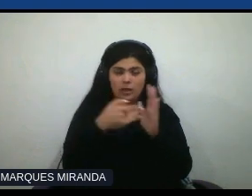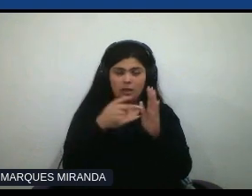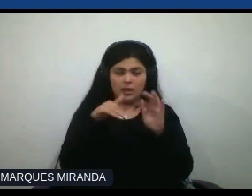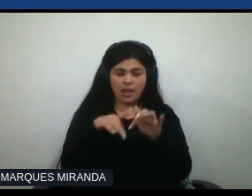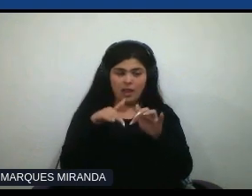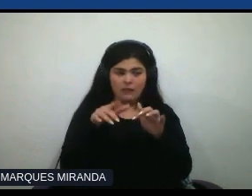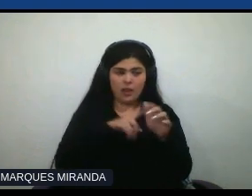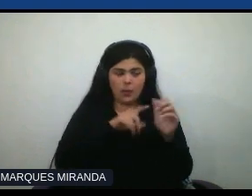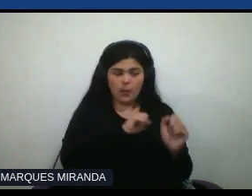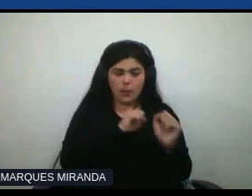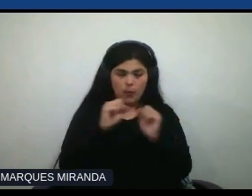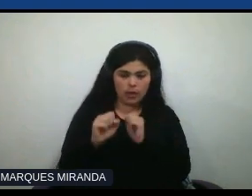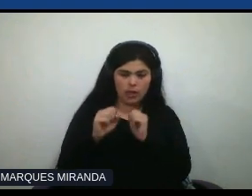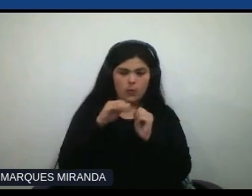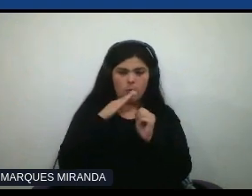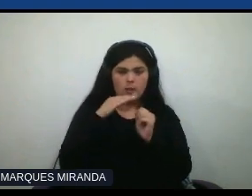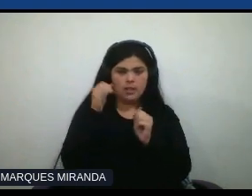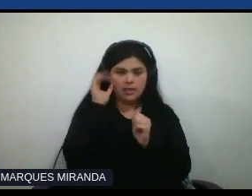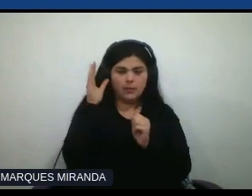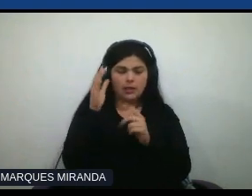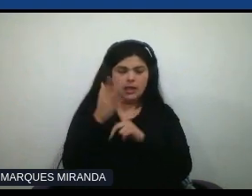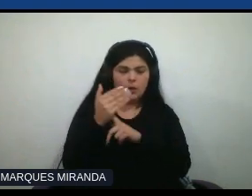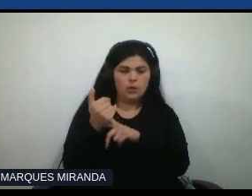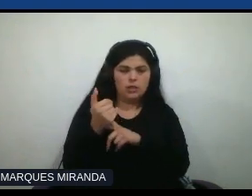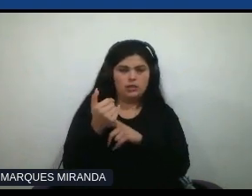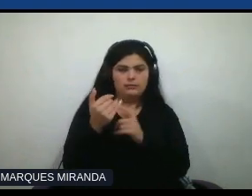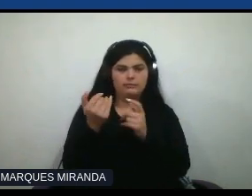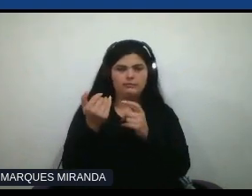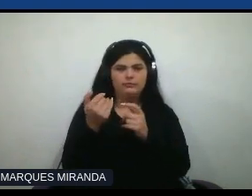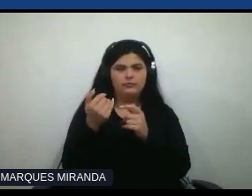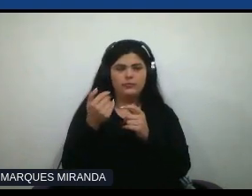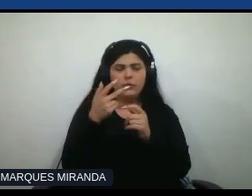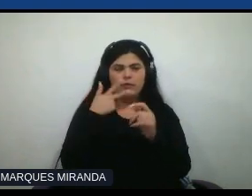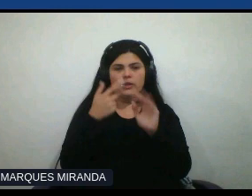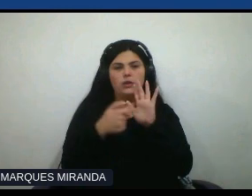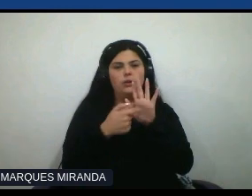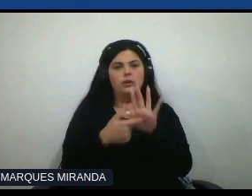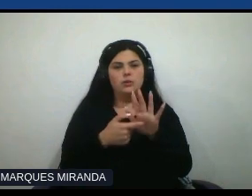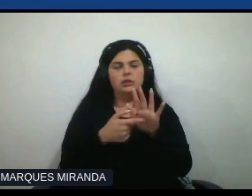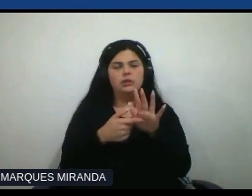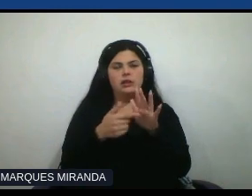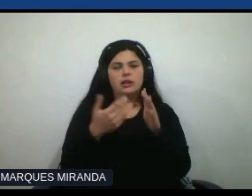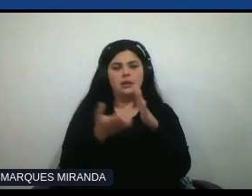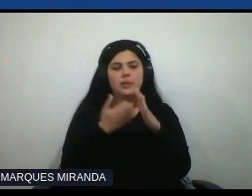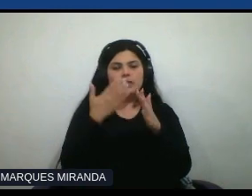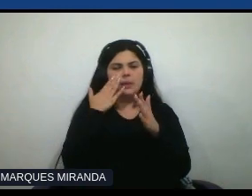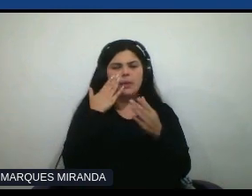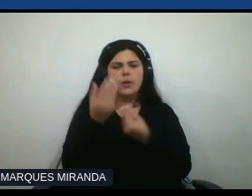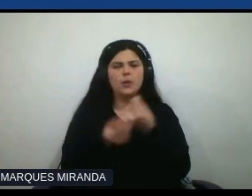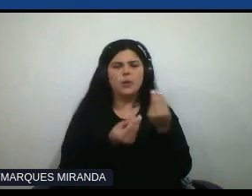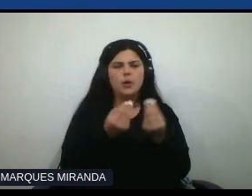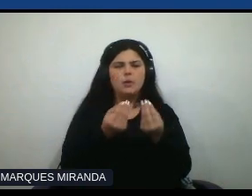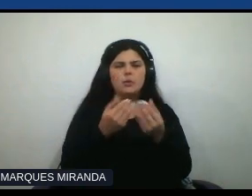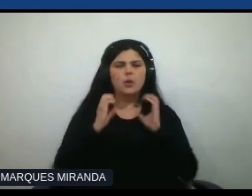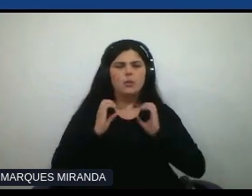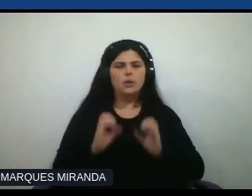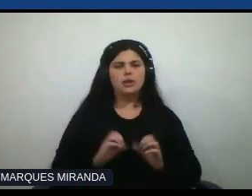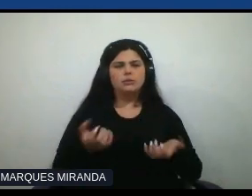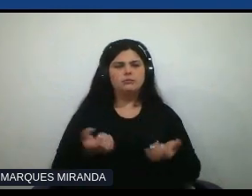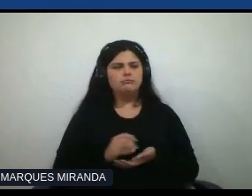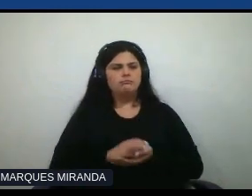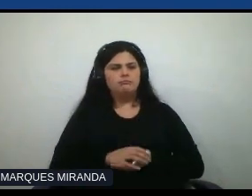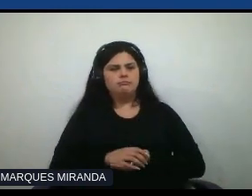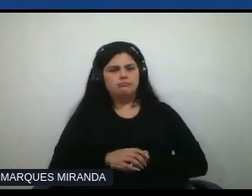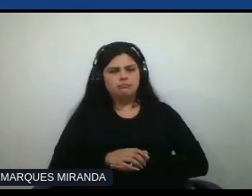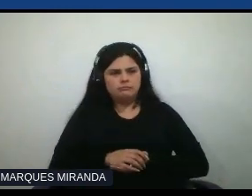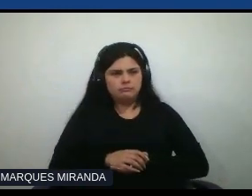o poder de conhecimento e tecnologia na mão, chegar e demandar isso da empresa. Eu quero saber como que eu posso me comportar.